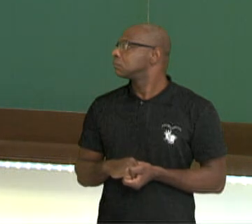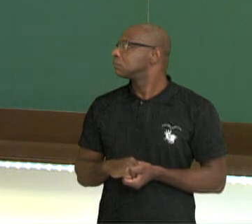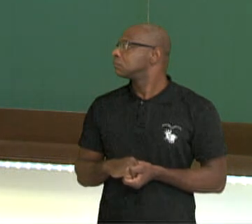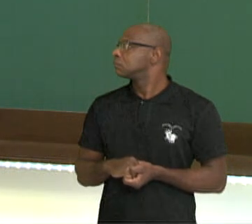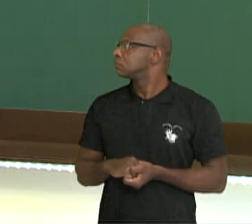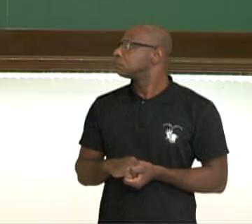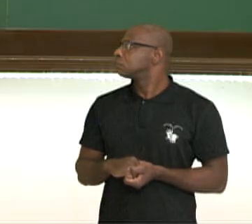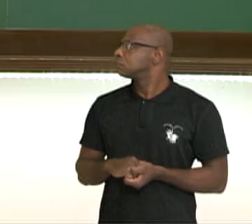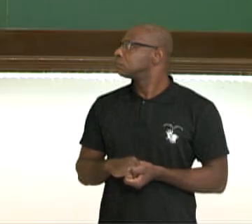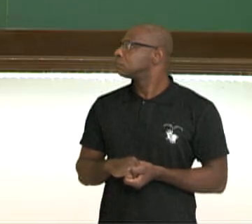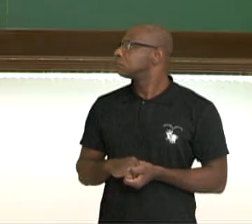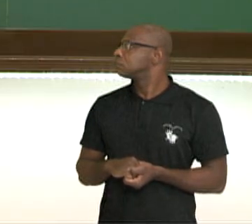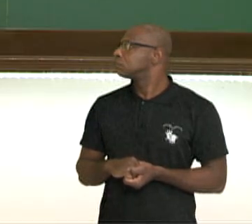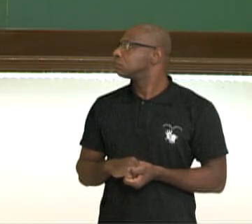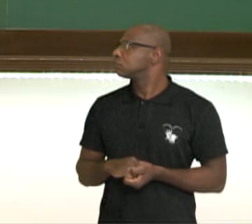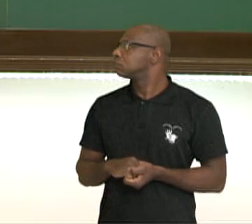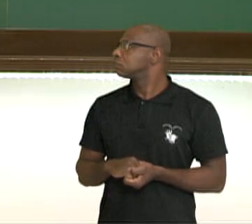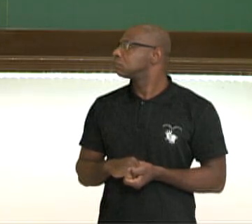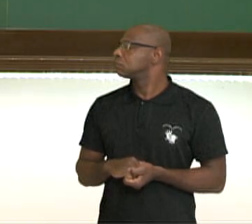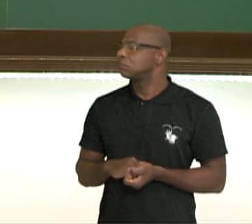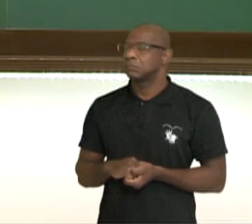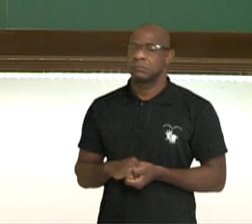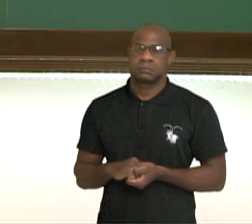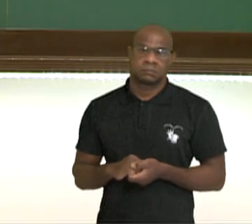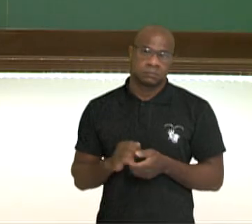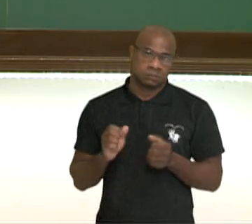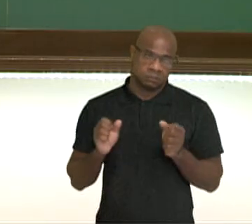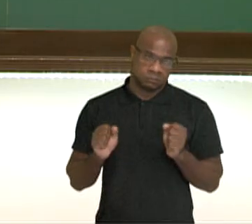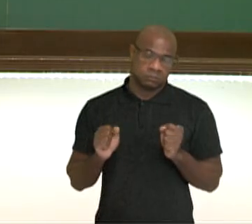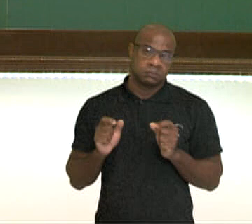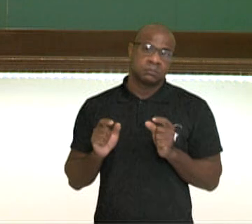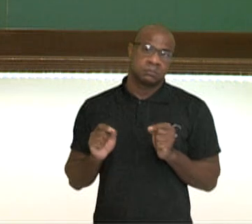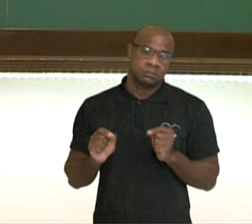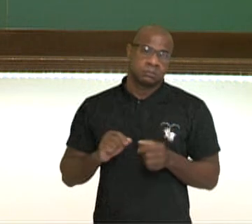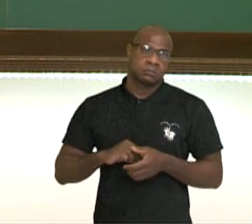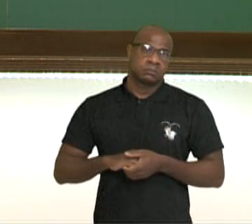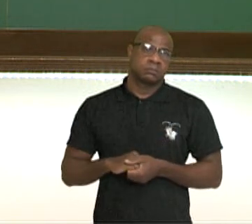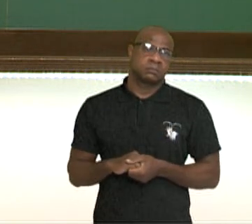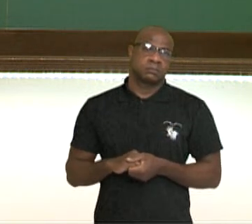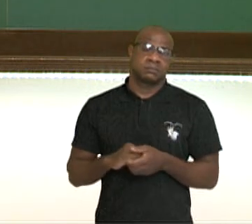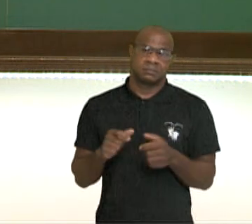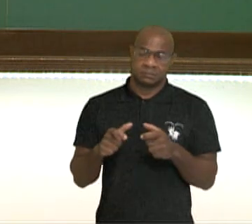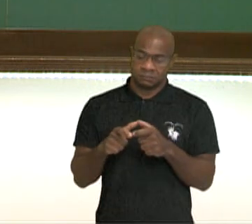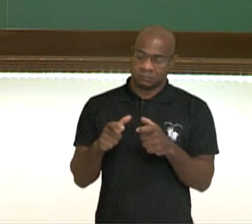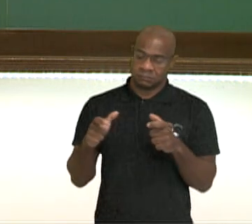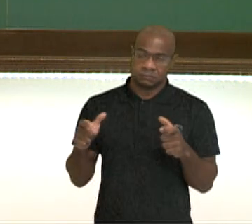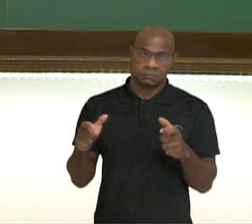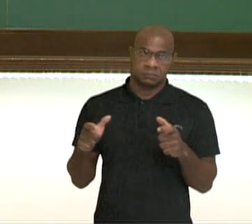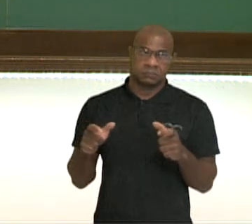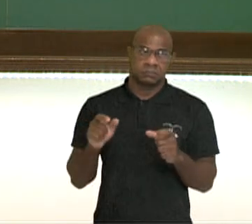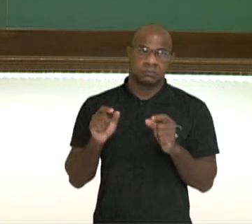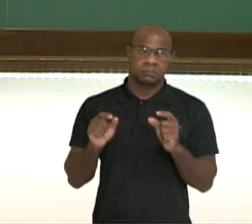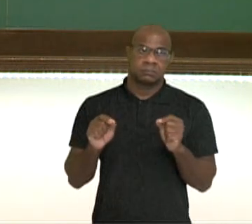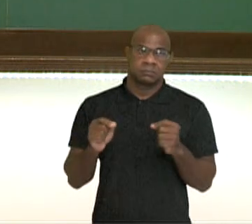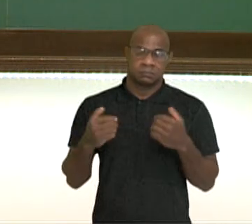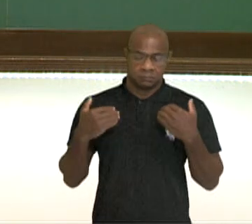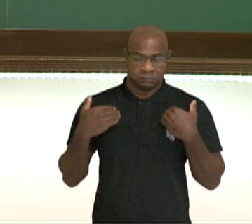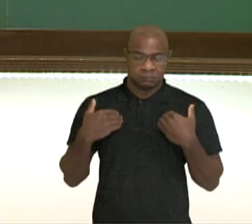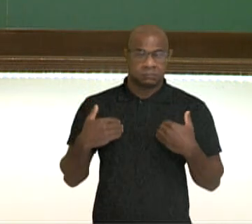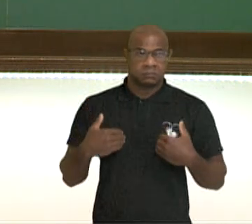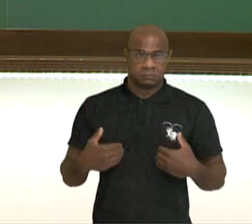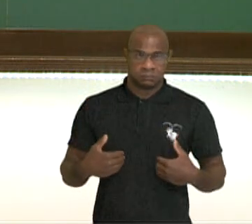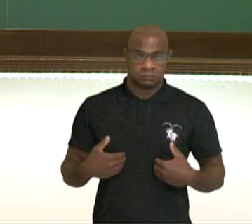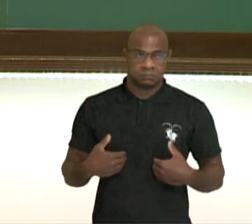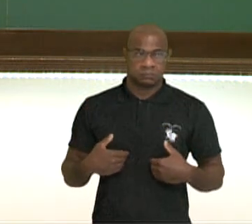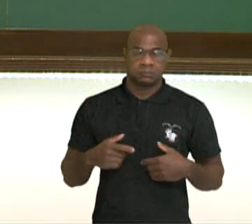6%. Ou seja, pode aumentar inclusive aqui, né? Danos aqui inclusive corporais fisicamente,